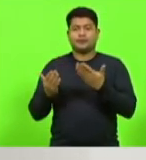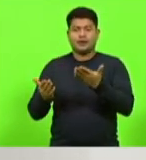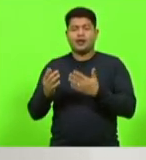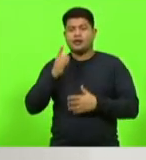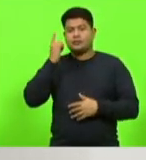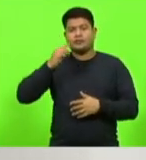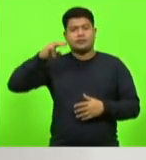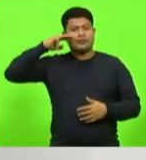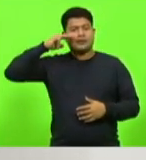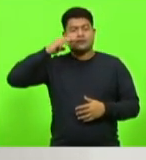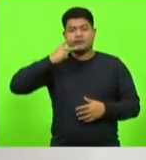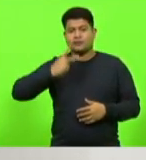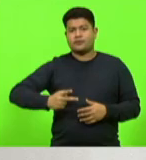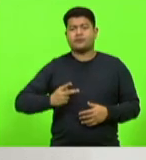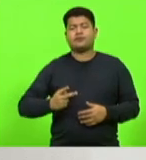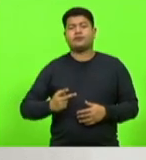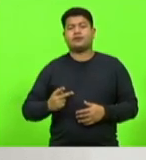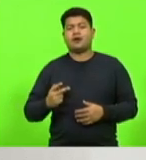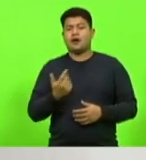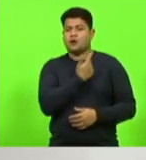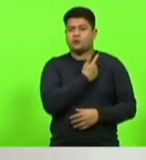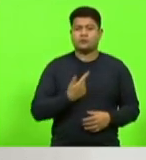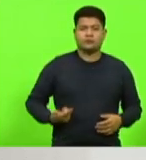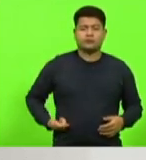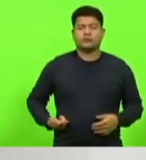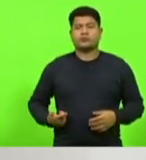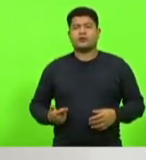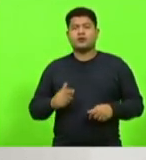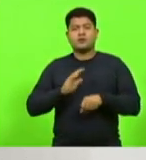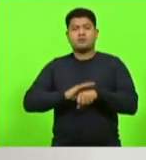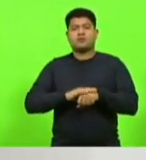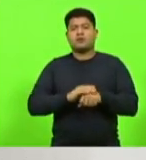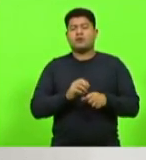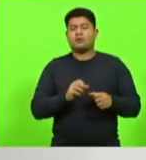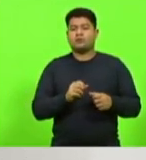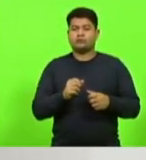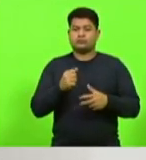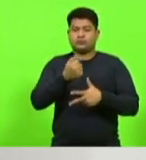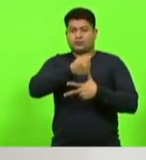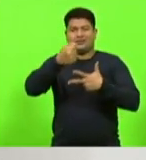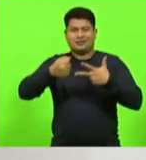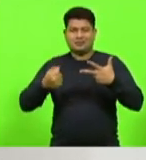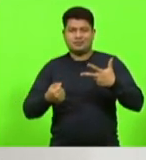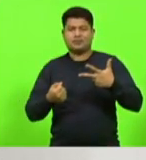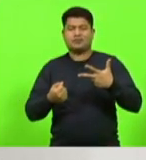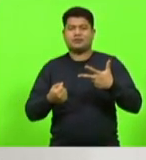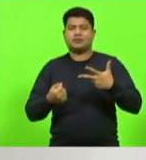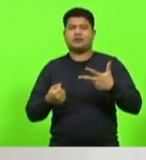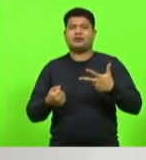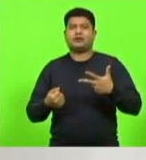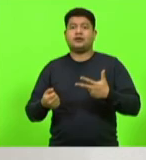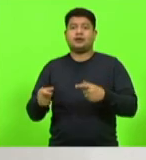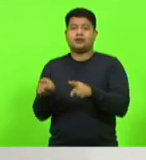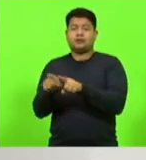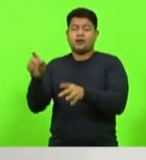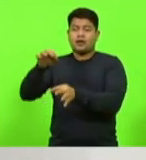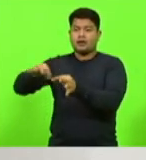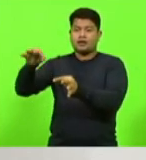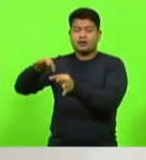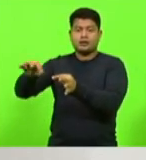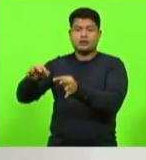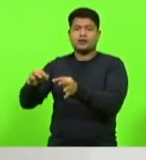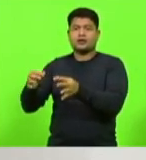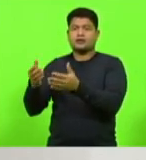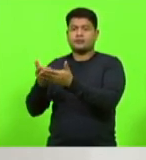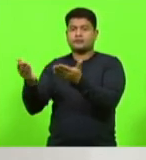falou, o governo, através do executivo, do legislativo, as entidades de classe estarem